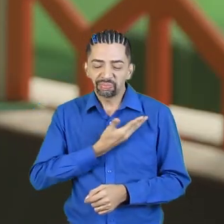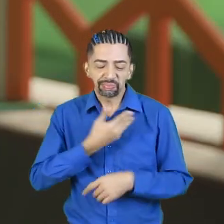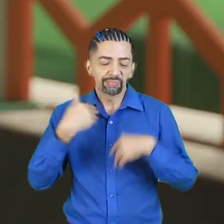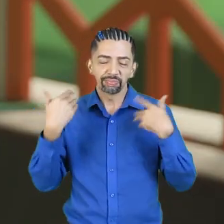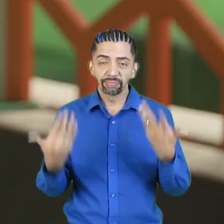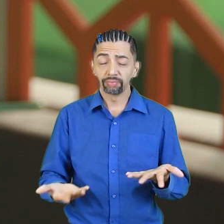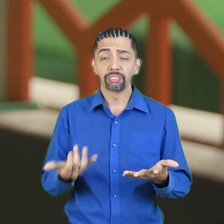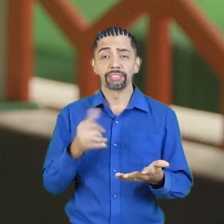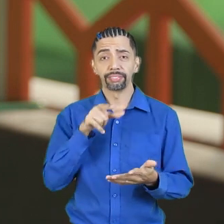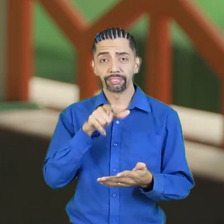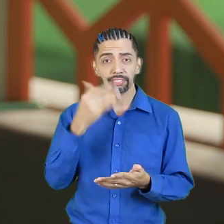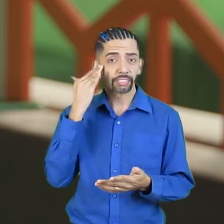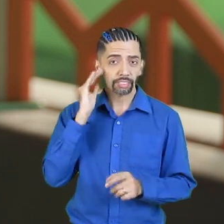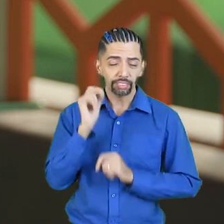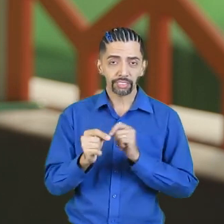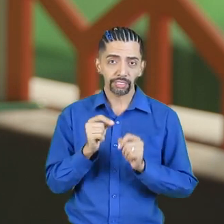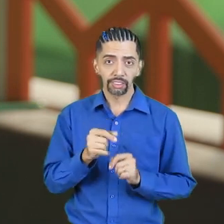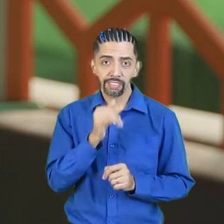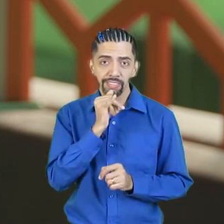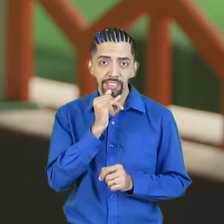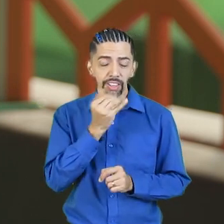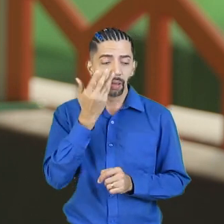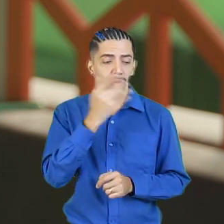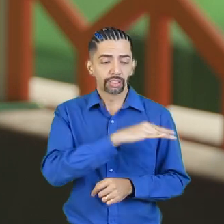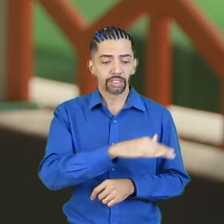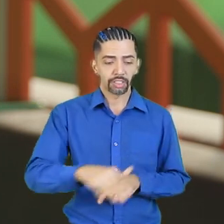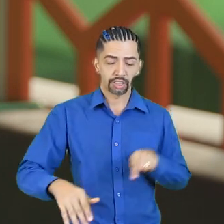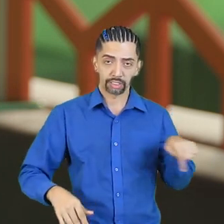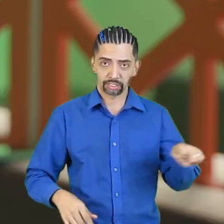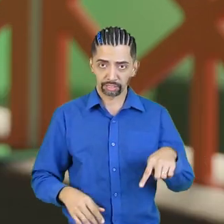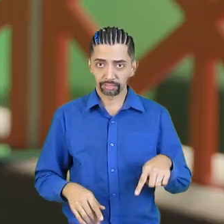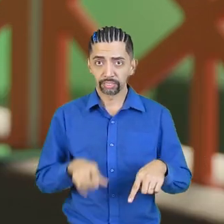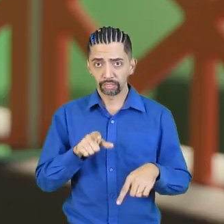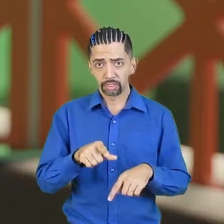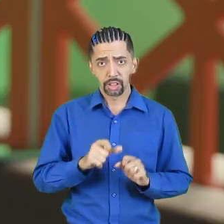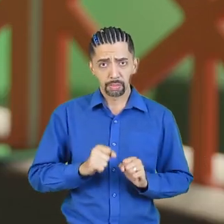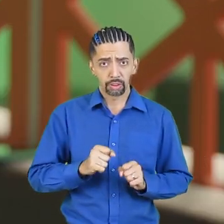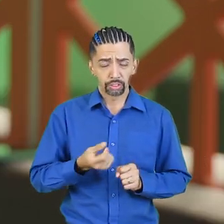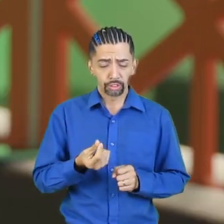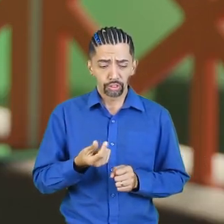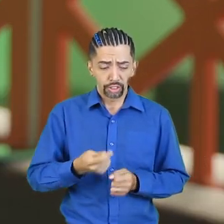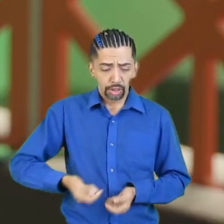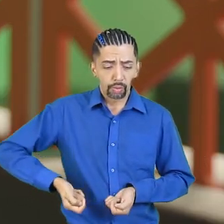nossas crianças, se chegou até elas, foi por meio de uma doação. Chamamos até de uma